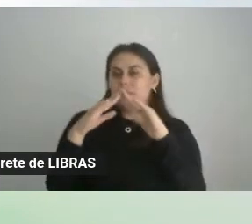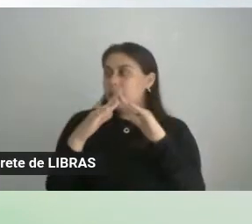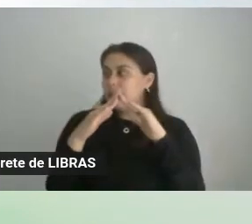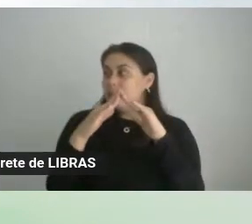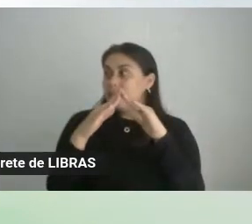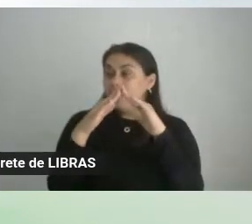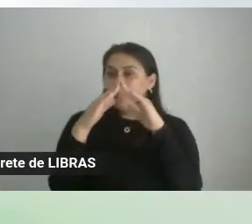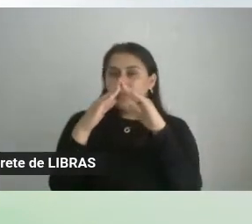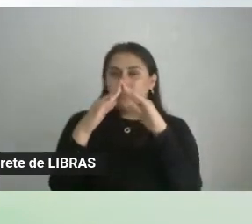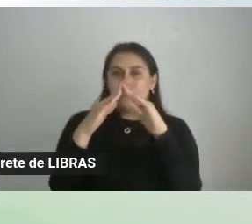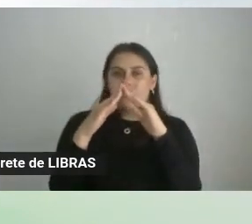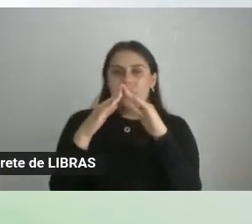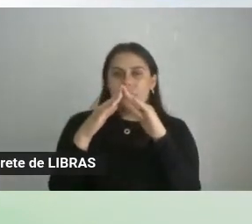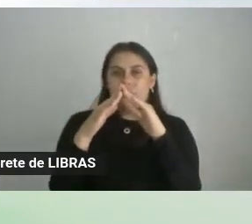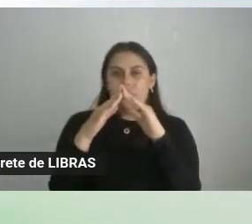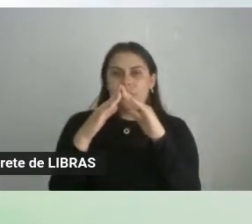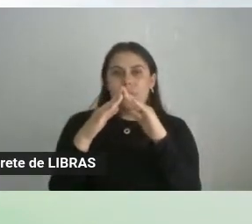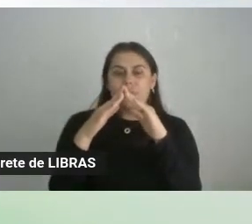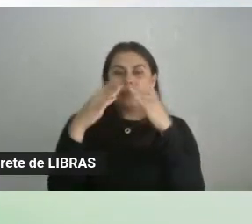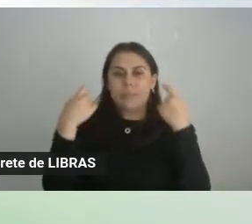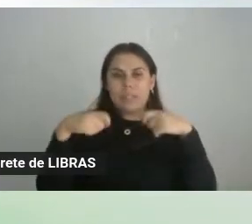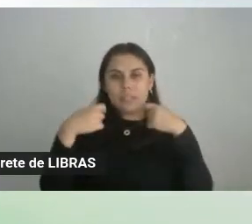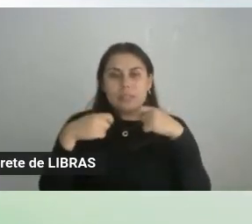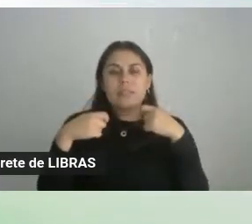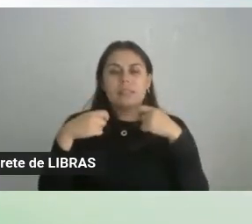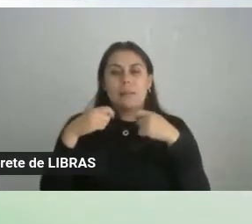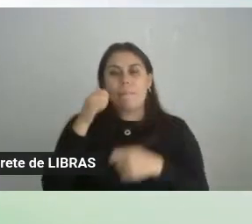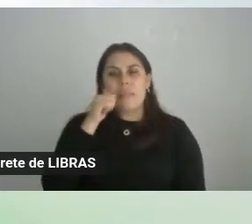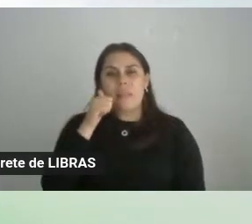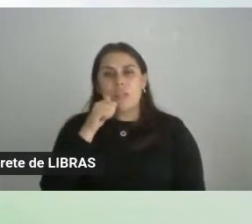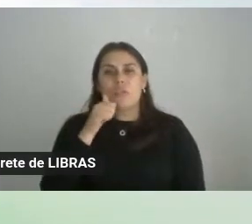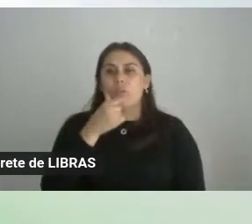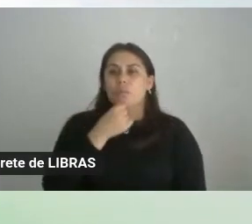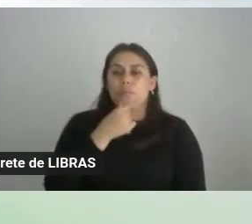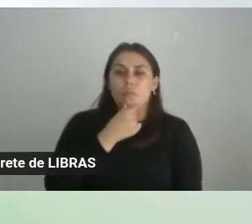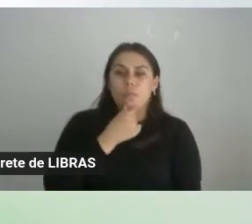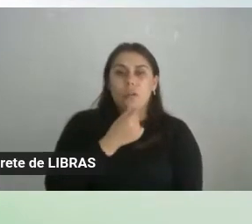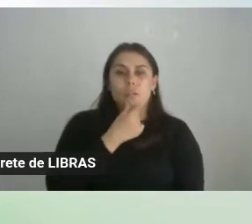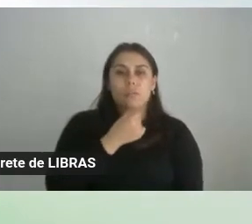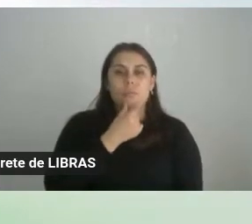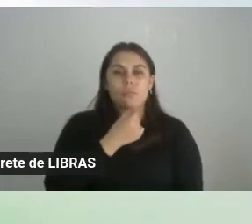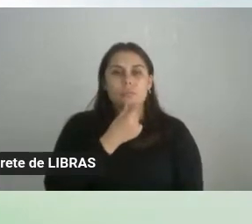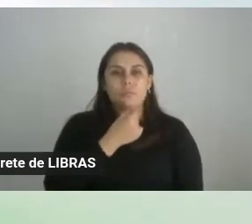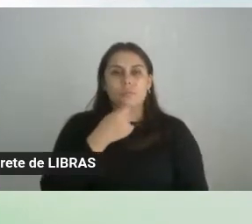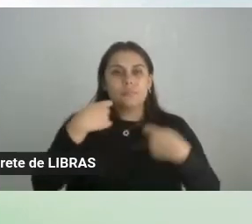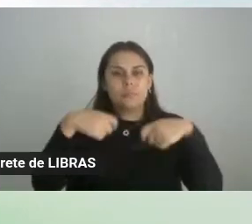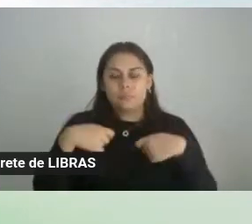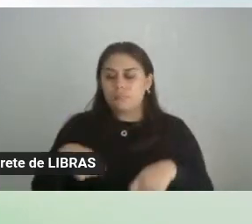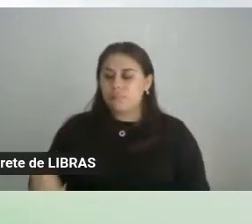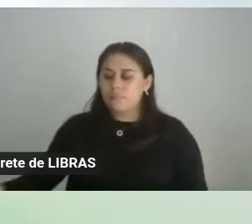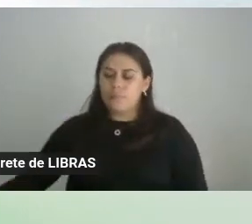que essas meninas e esses meninos, essas meninas se tornem vítimas potenciais, e esses meninos se